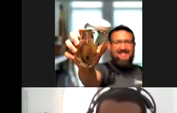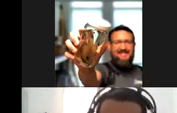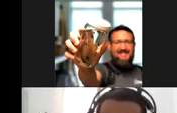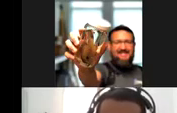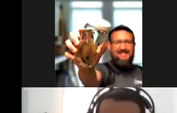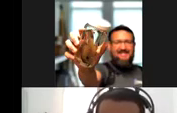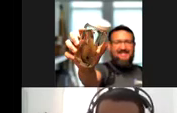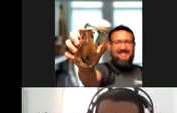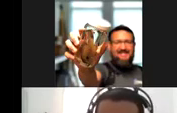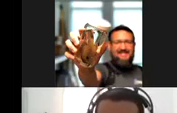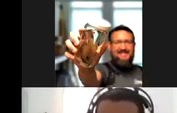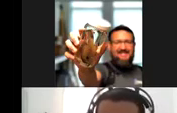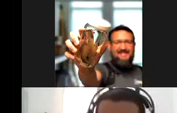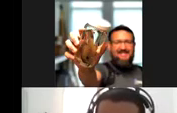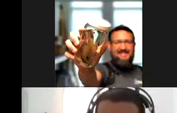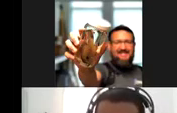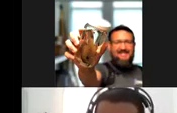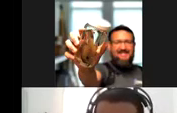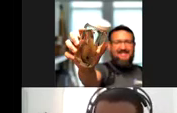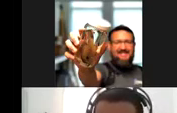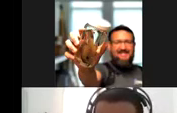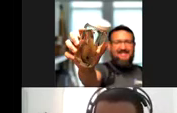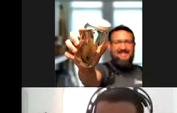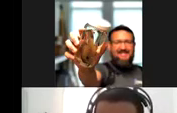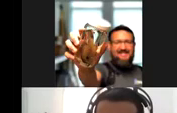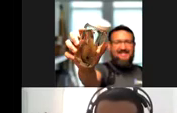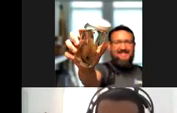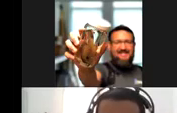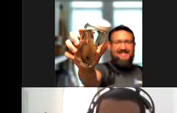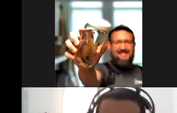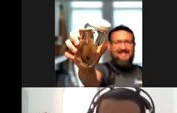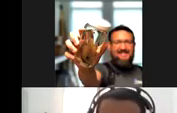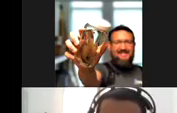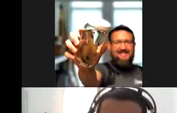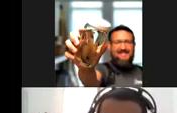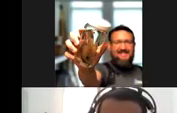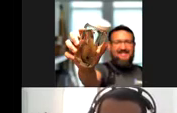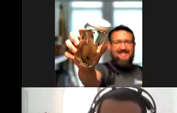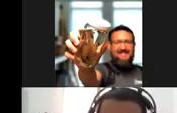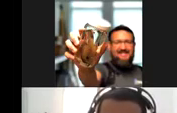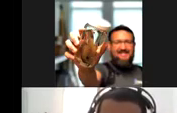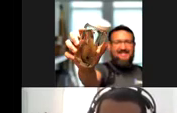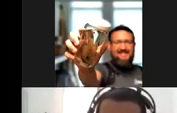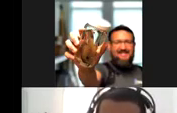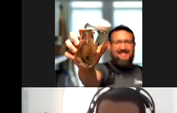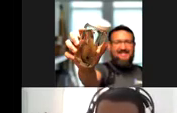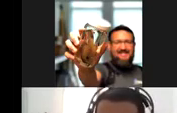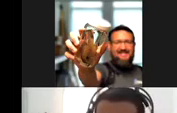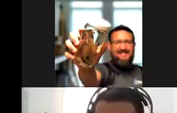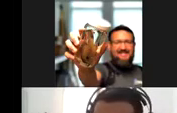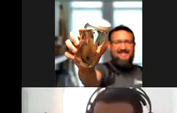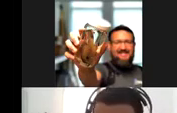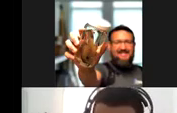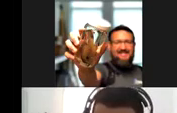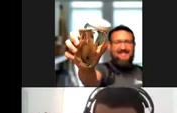complexidade. Eles mostram que, com a medida que o tempo avançou, né, aqui no eixo X, o número de p-valores por artigo aumentou de